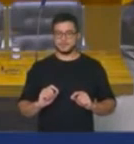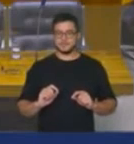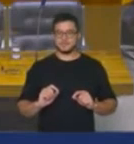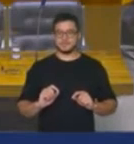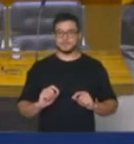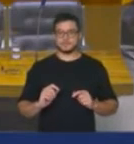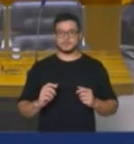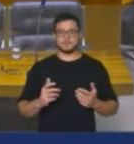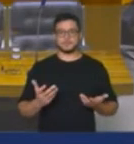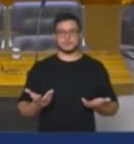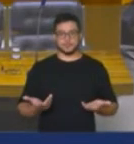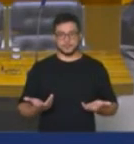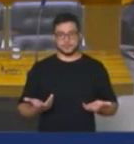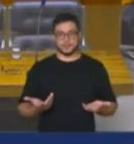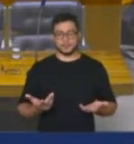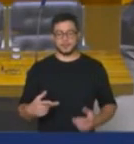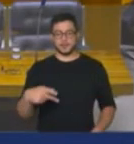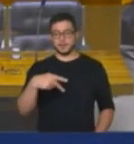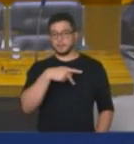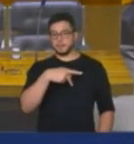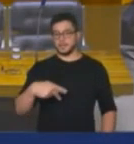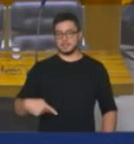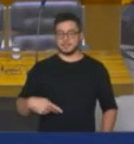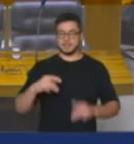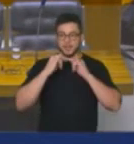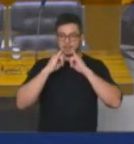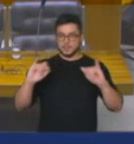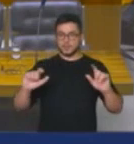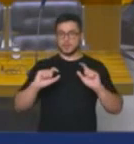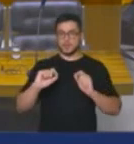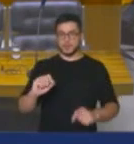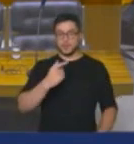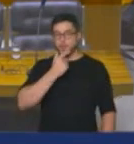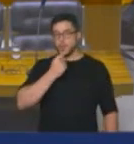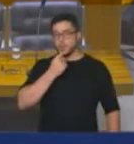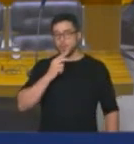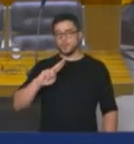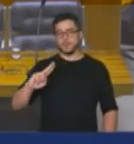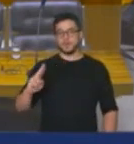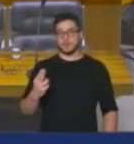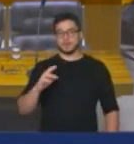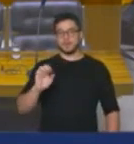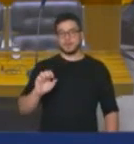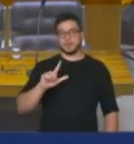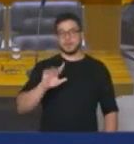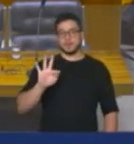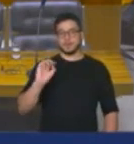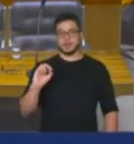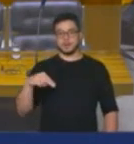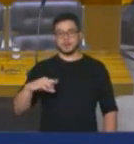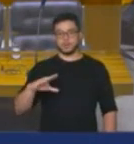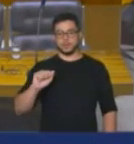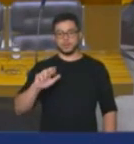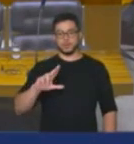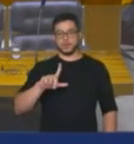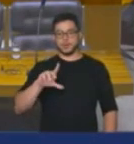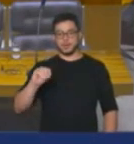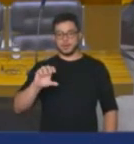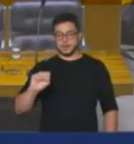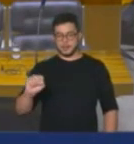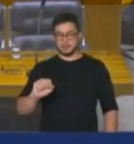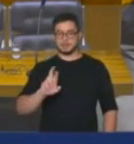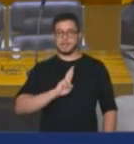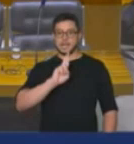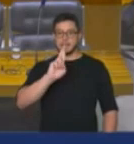recebo aqui um comunicado da presidência que encontra-se presente o senhor Elton Carlos Welter, representante do nosso querido estado